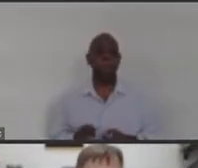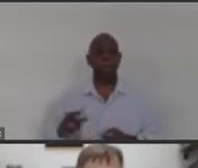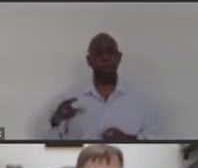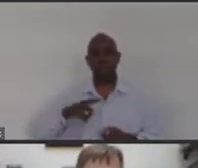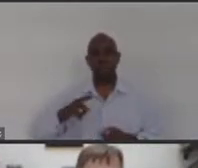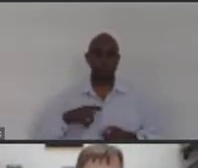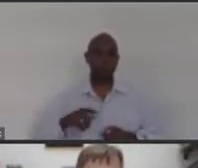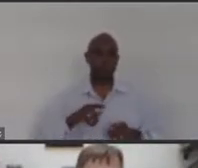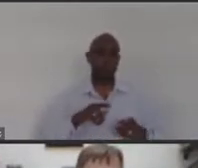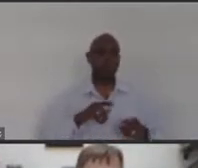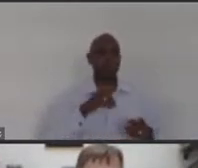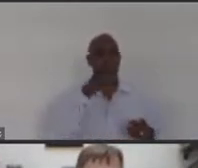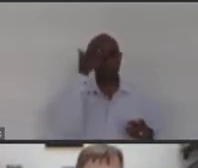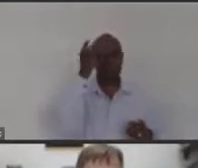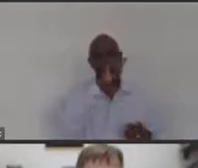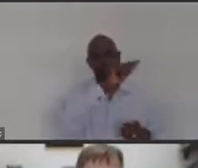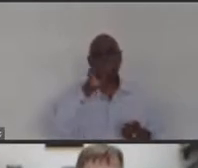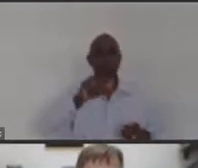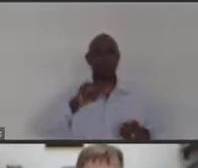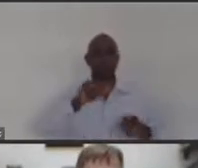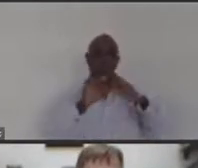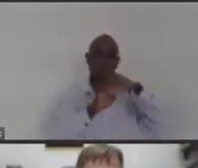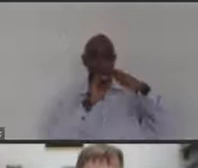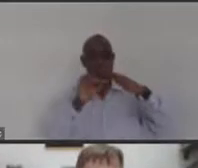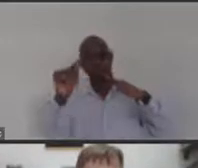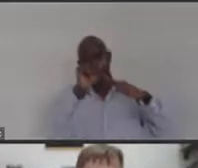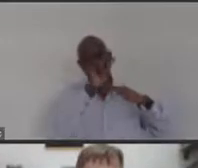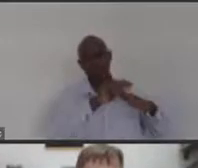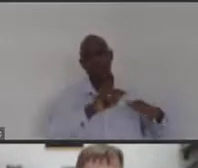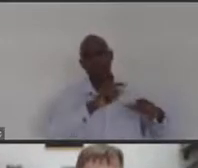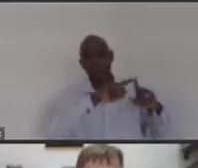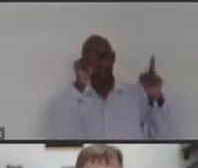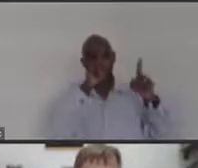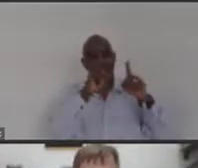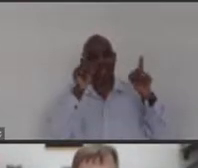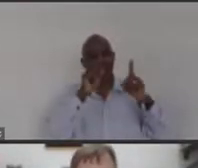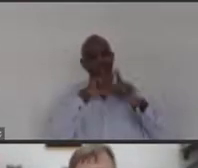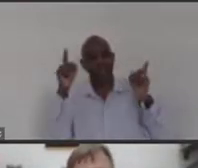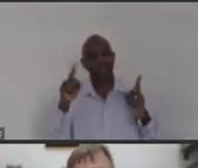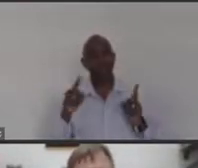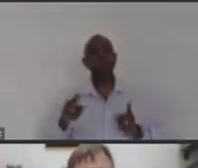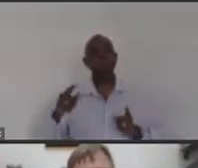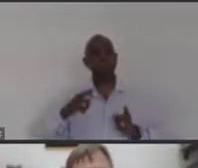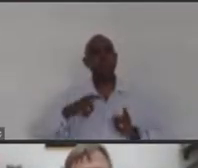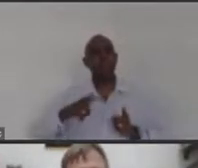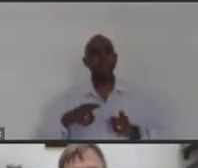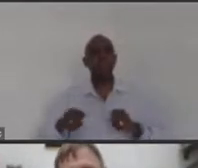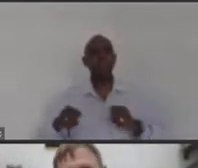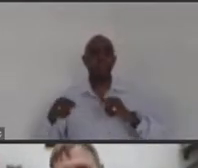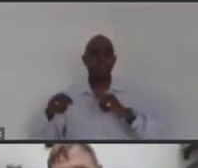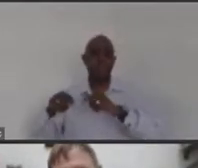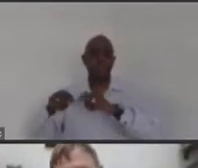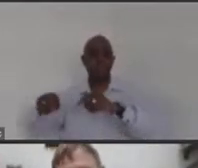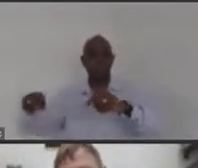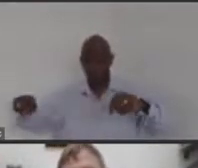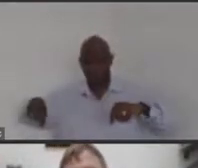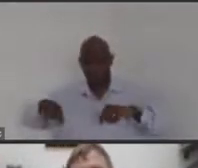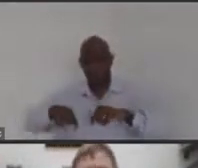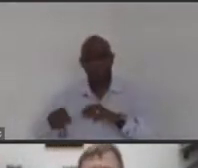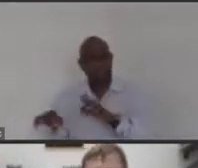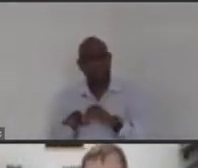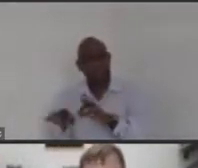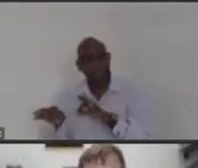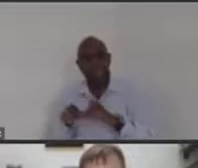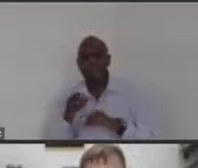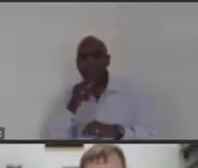muitos empresários da cidade que estão sendo obrigados a construir estações de tratamento de esgoto em alguns